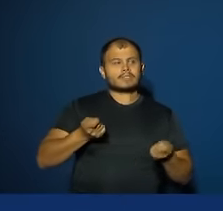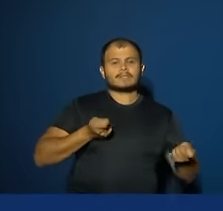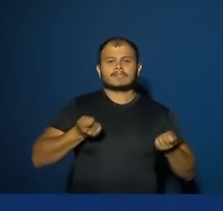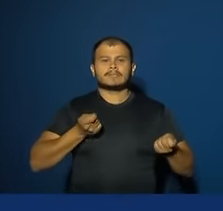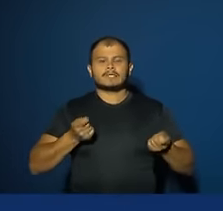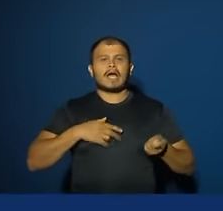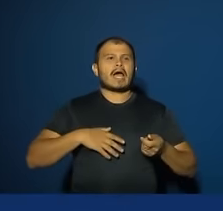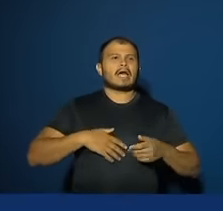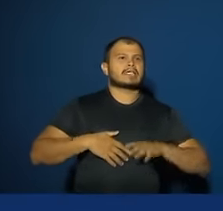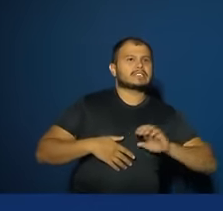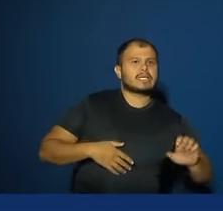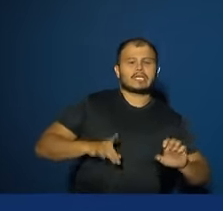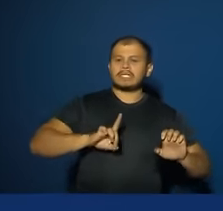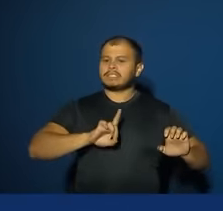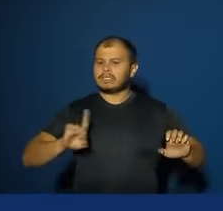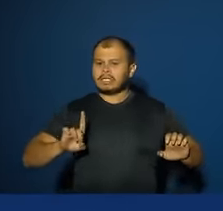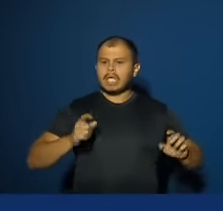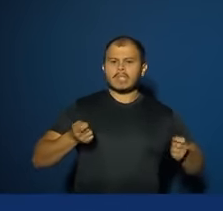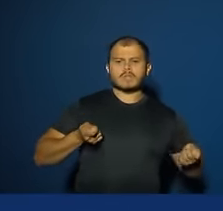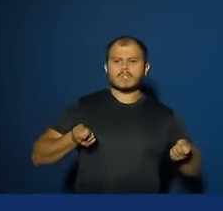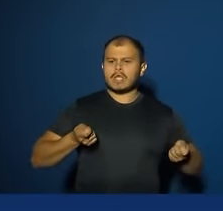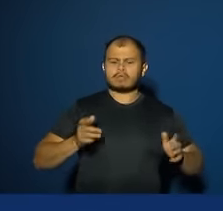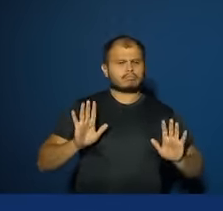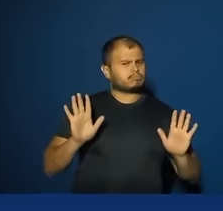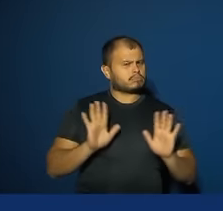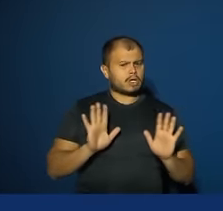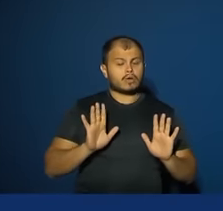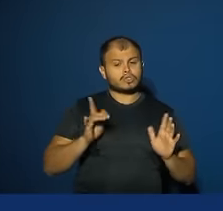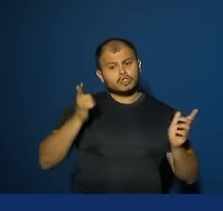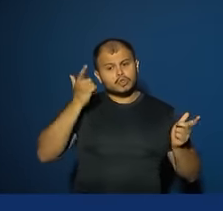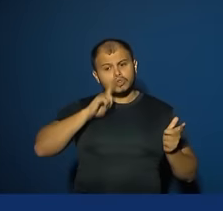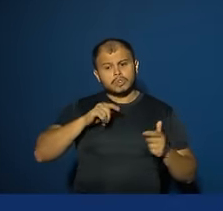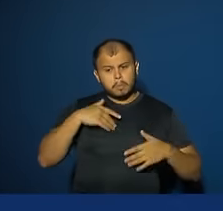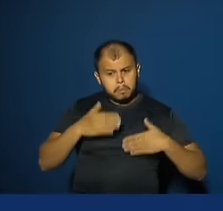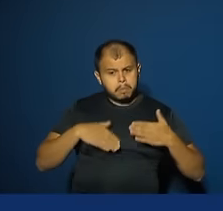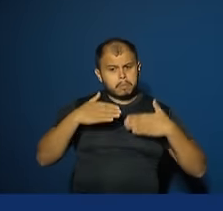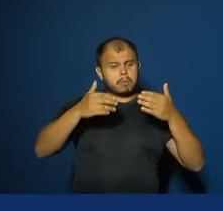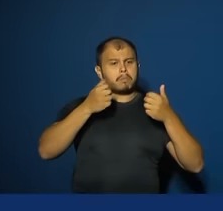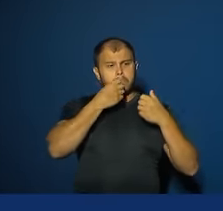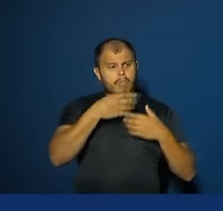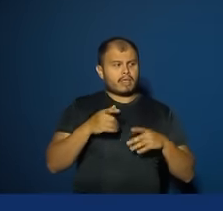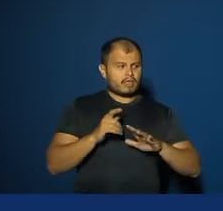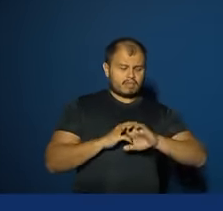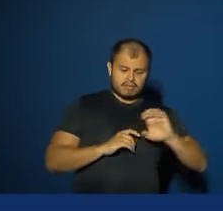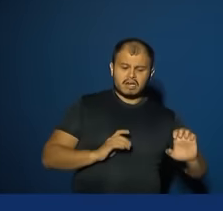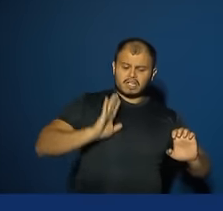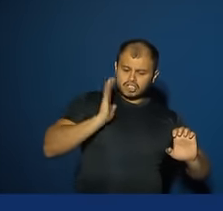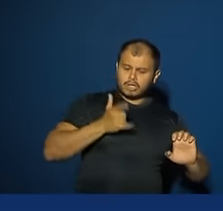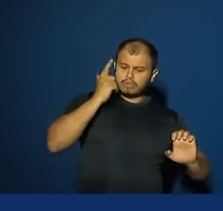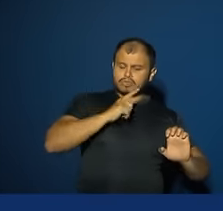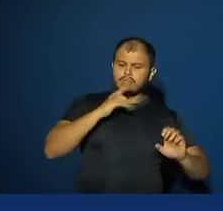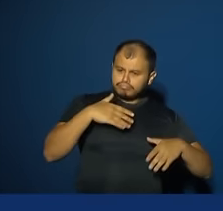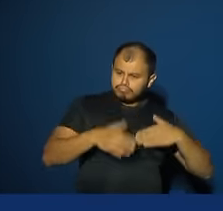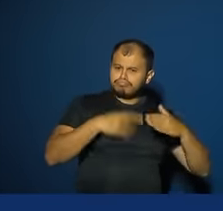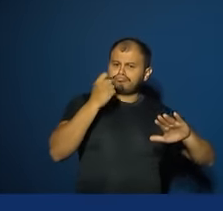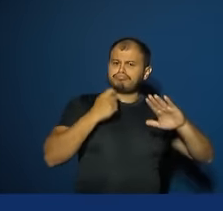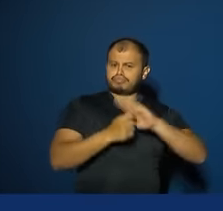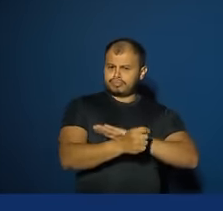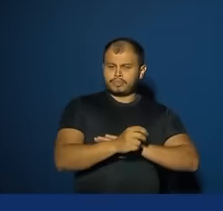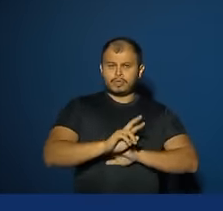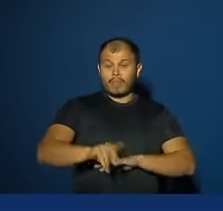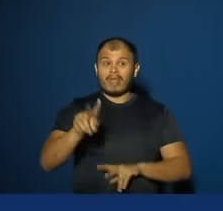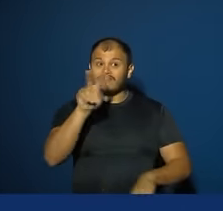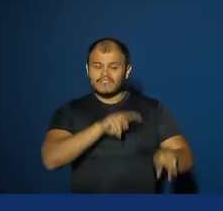esquerda monopólio de direita né de novo alcançamos o investment grade com o governo de esquerda então não é uma visão do